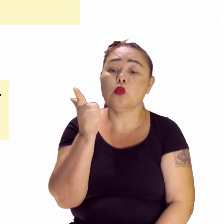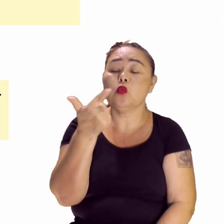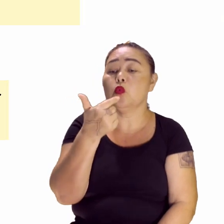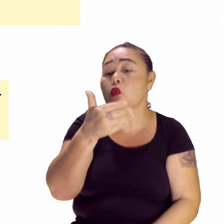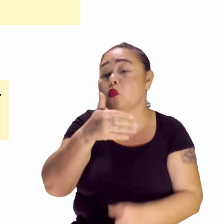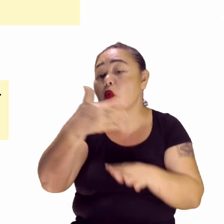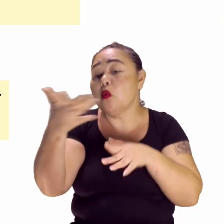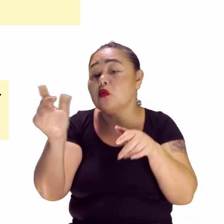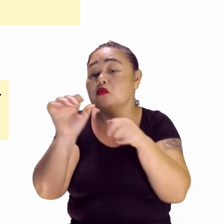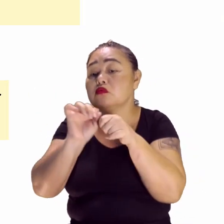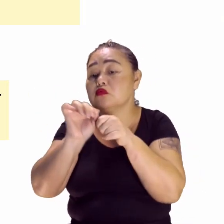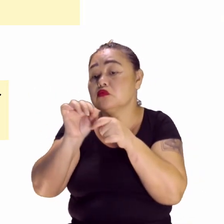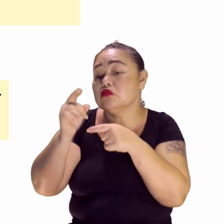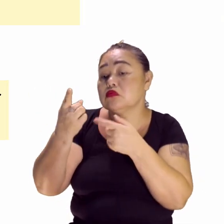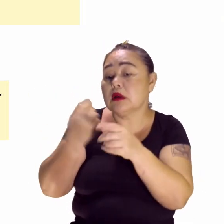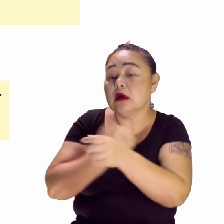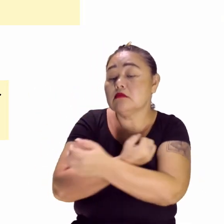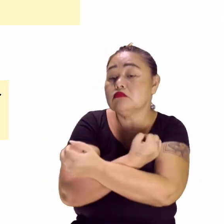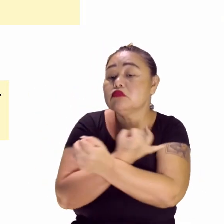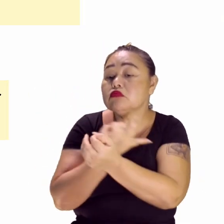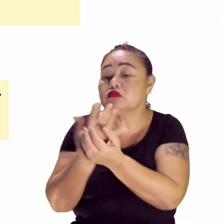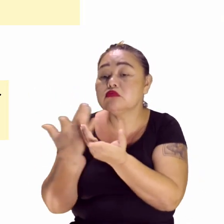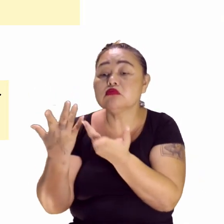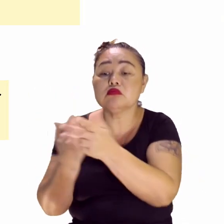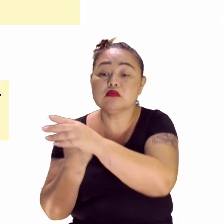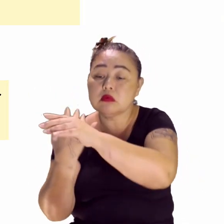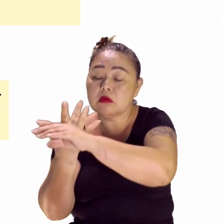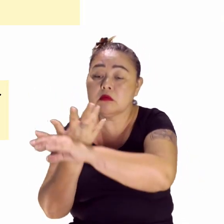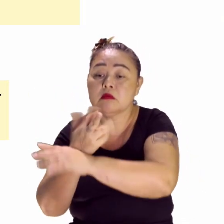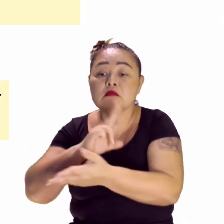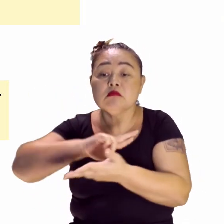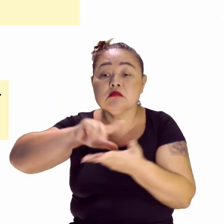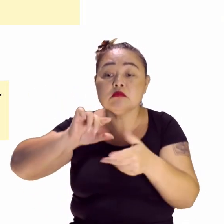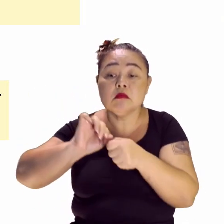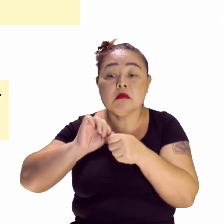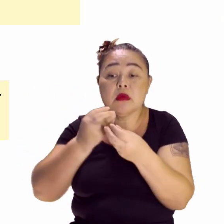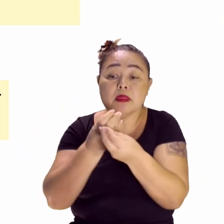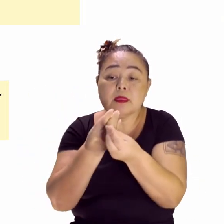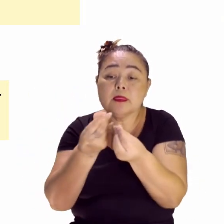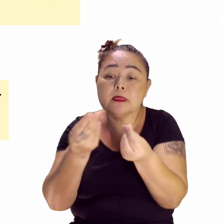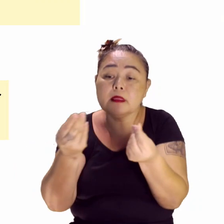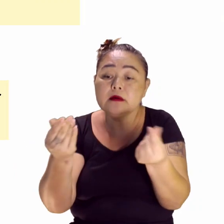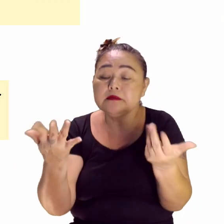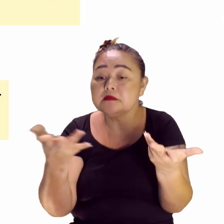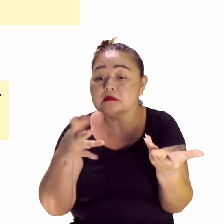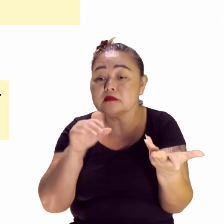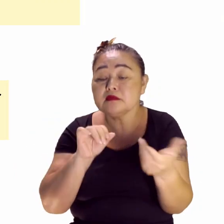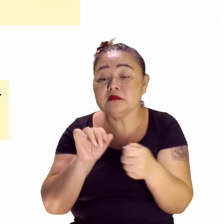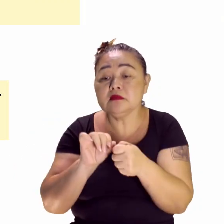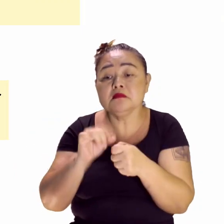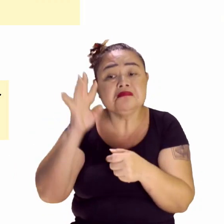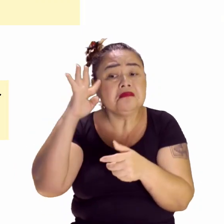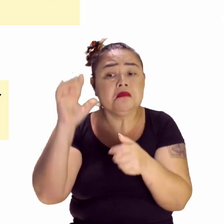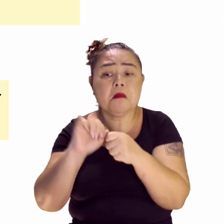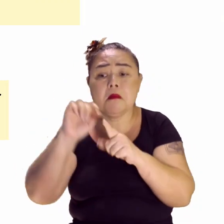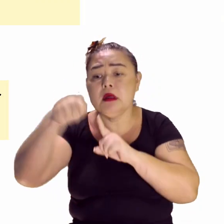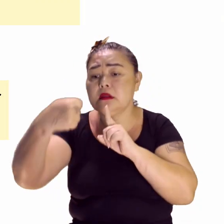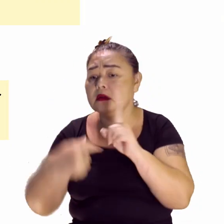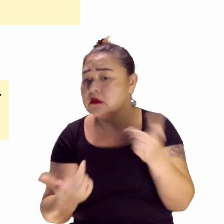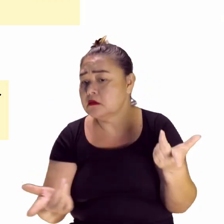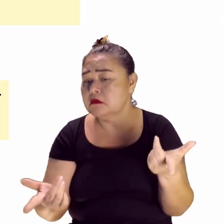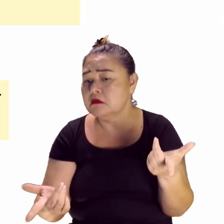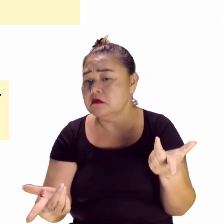se tornem também claro que vai andar por a mais elas são mais perecíveis Exatamente é isso por exemplo imagina banana